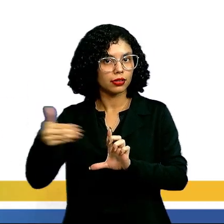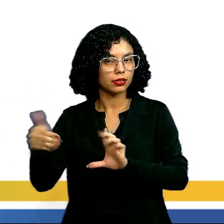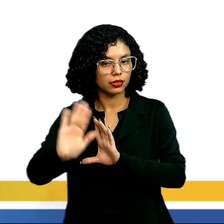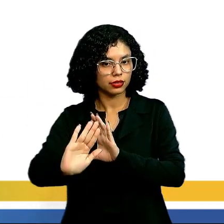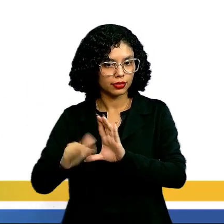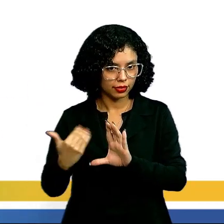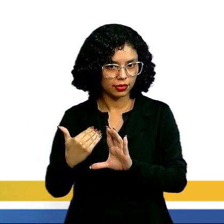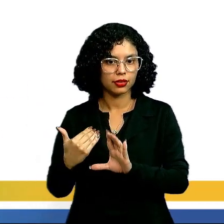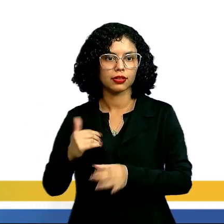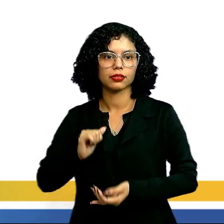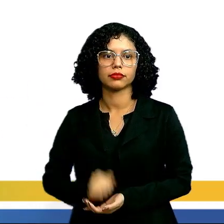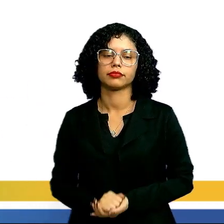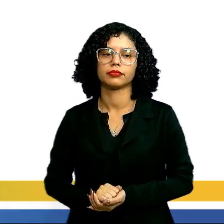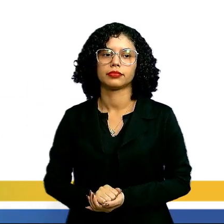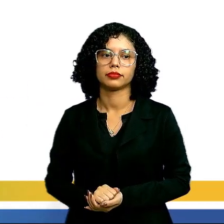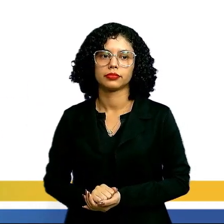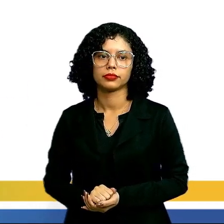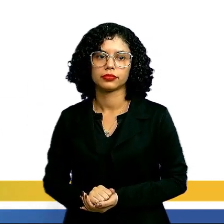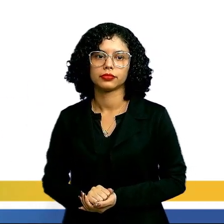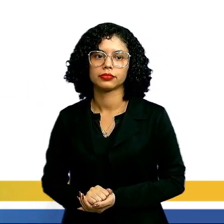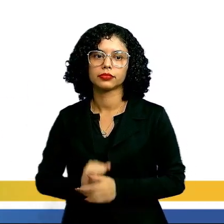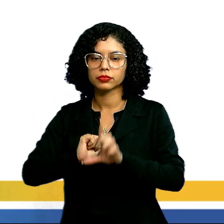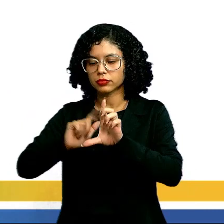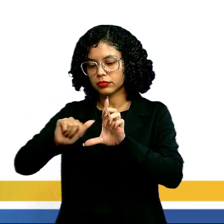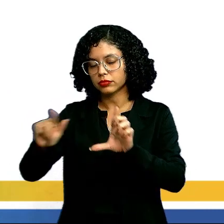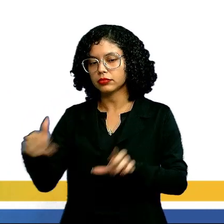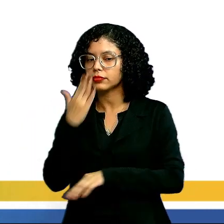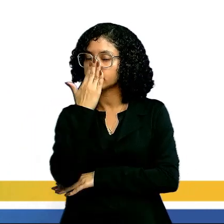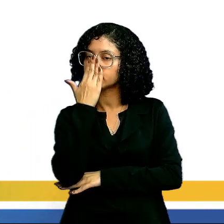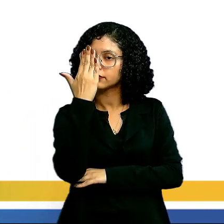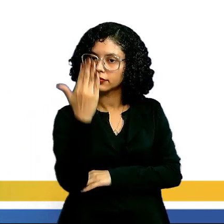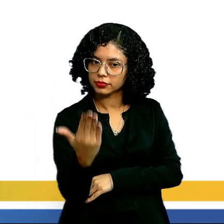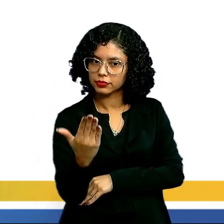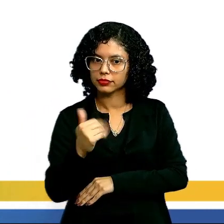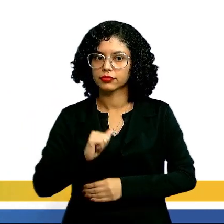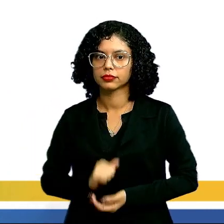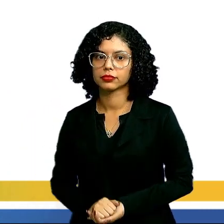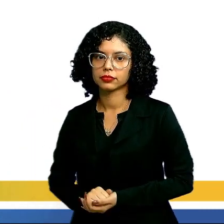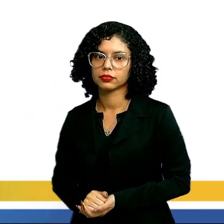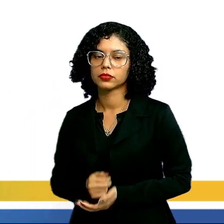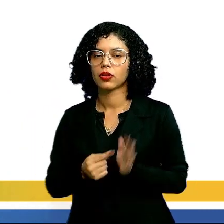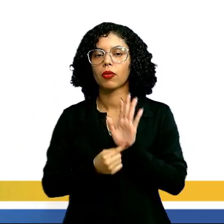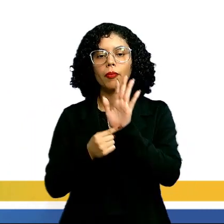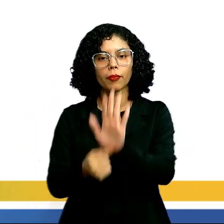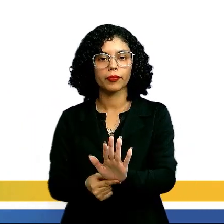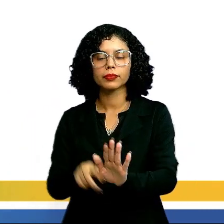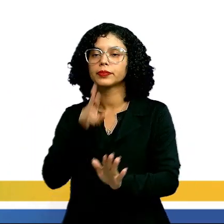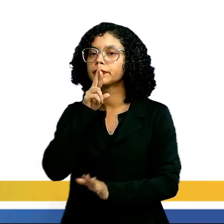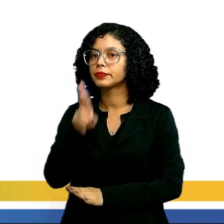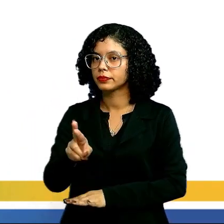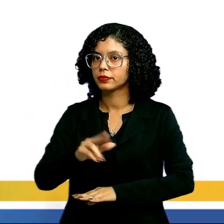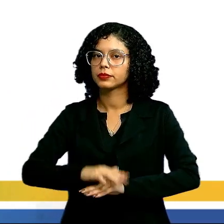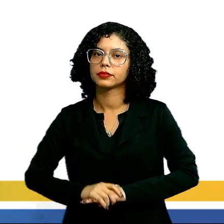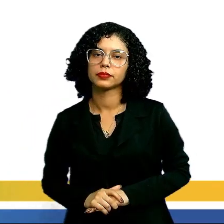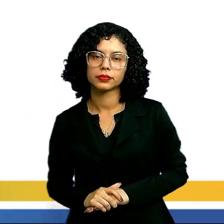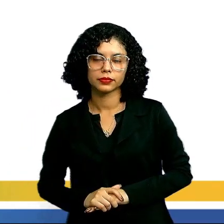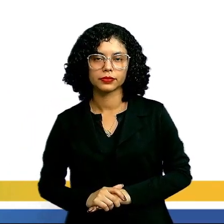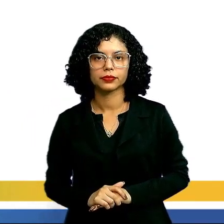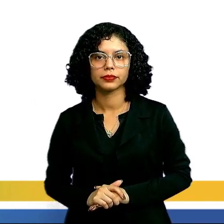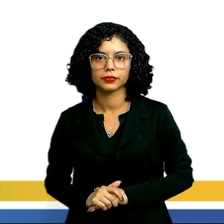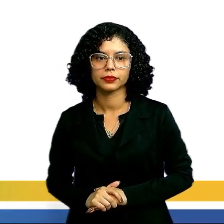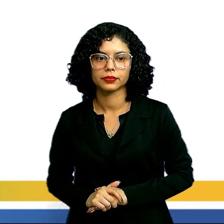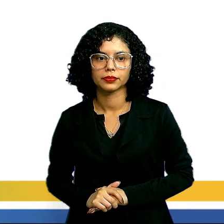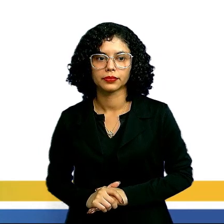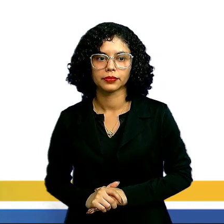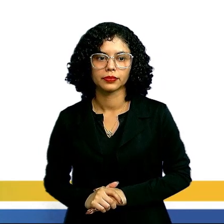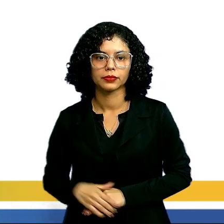distintos acessaram essa postagem. O gráfico a seguir apresenta o resultado da